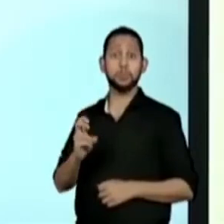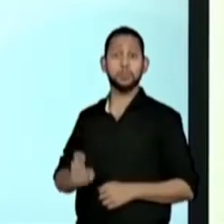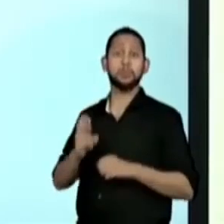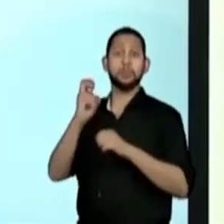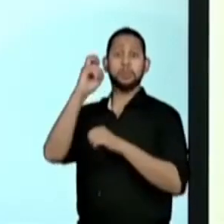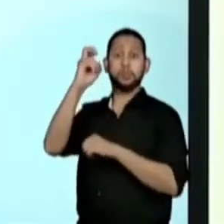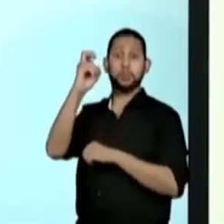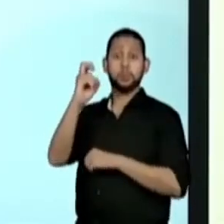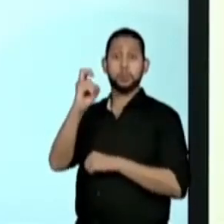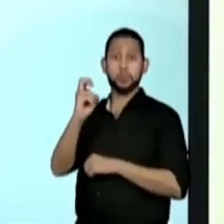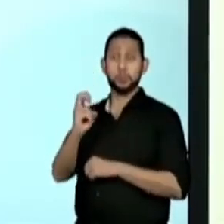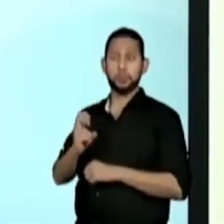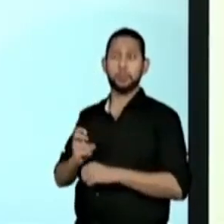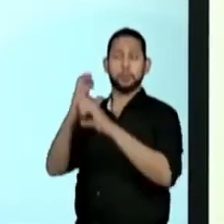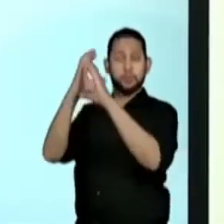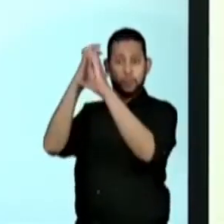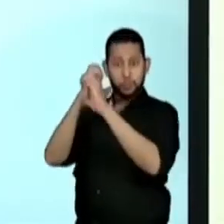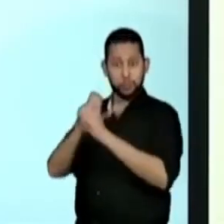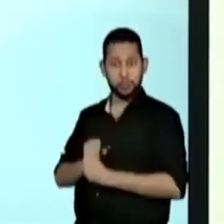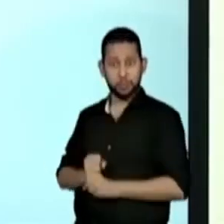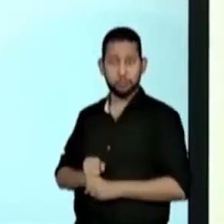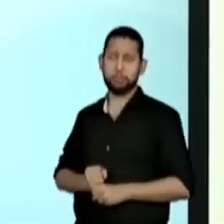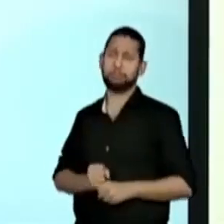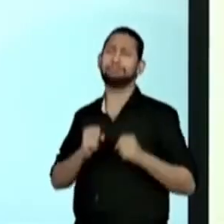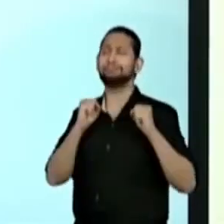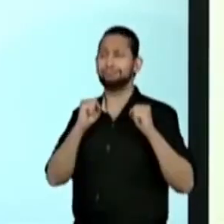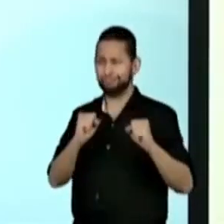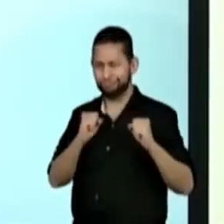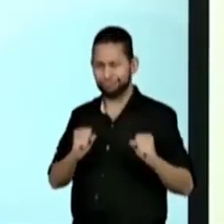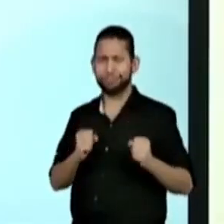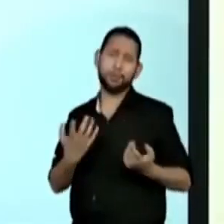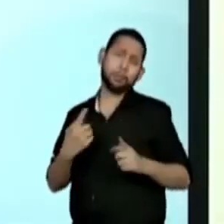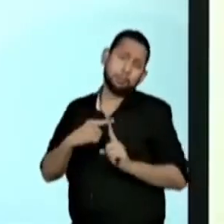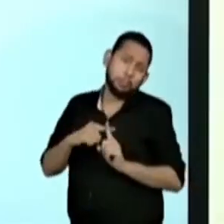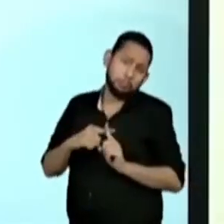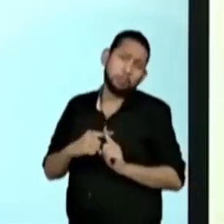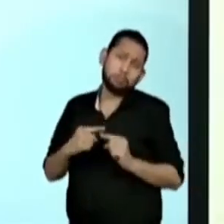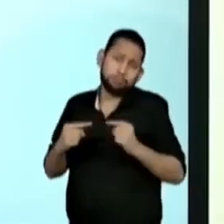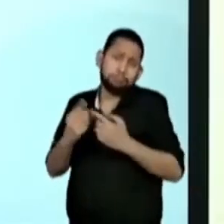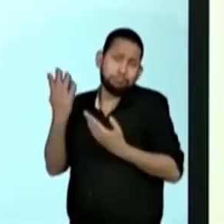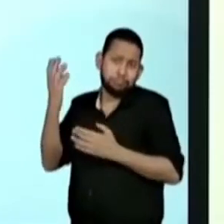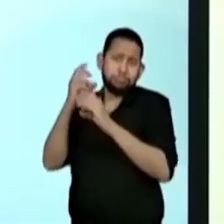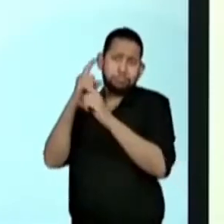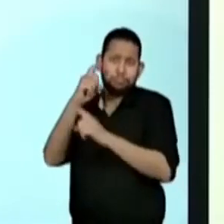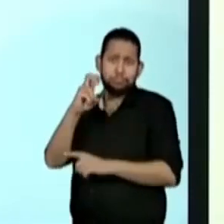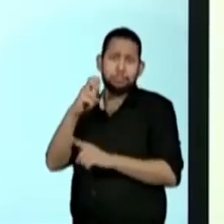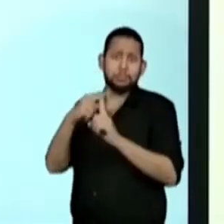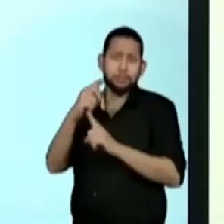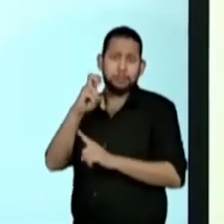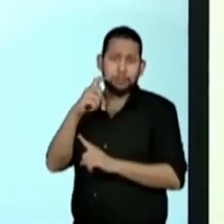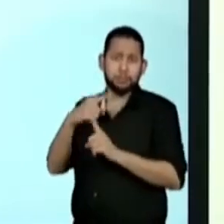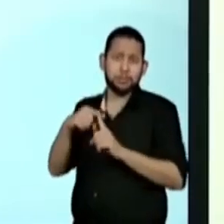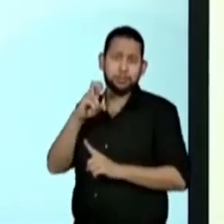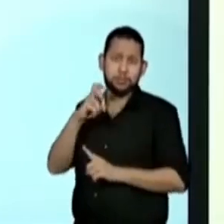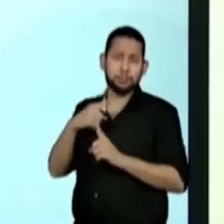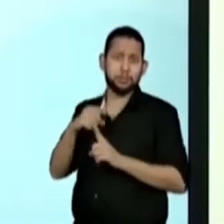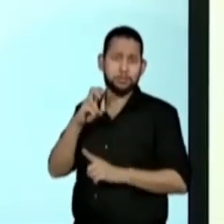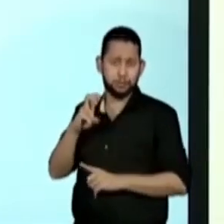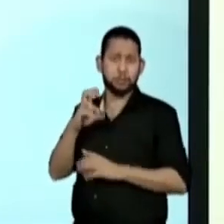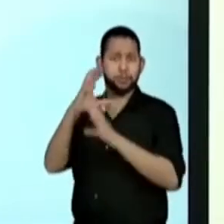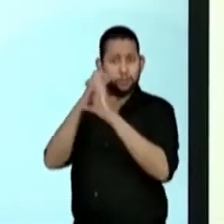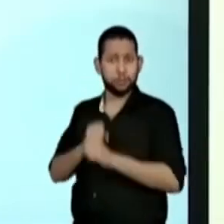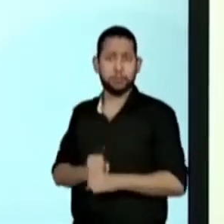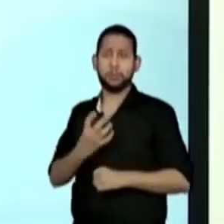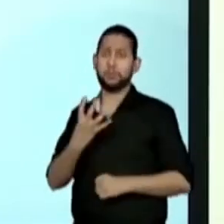aluno também do quto ano realizar desta maneira por adição ele também vai chegar no resultado de 40